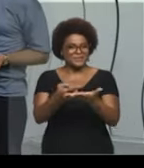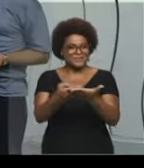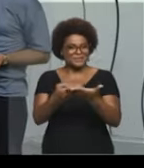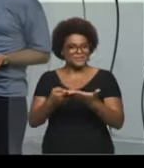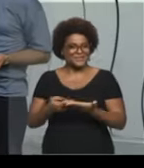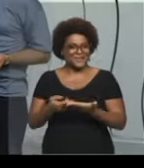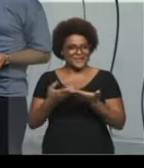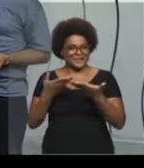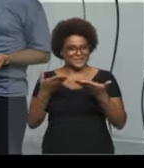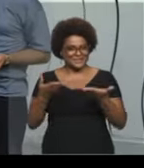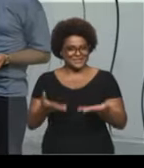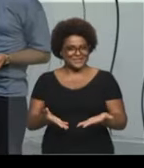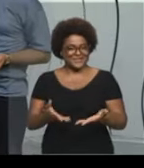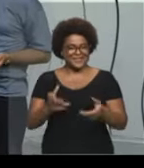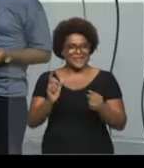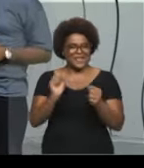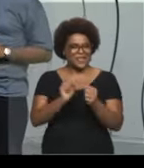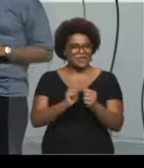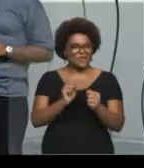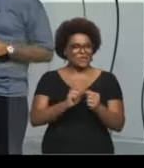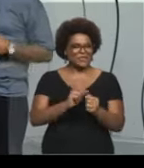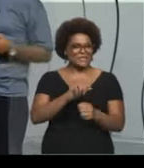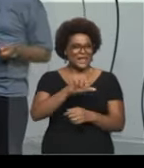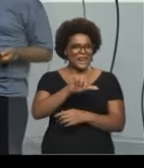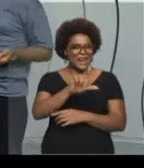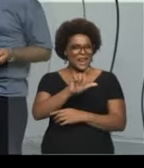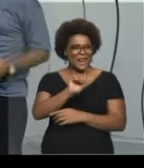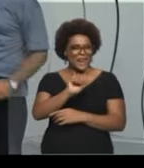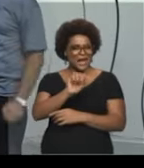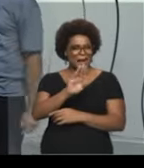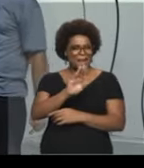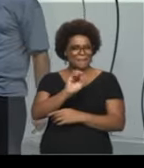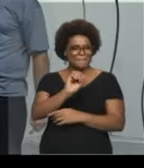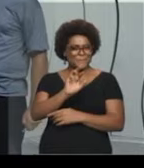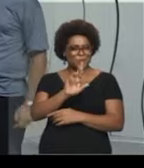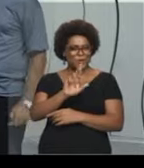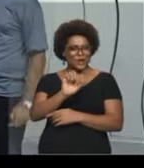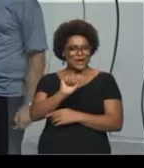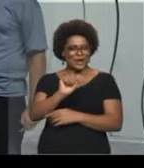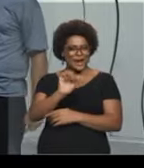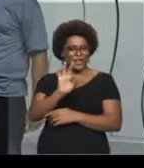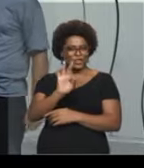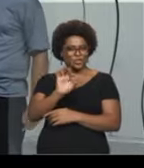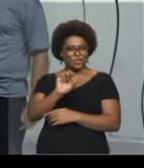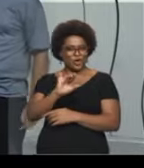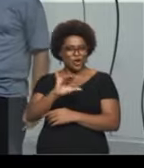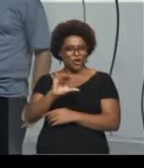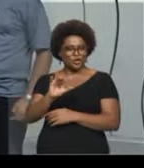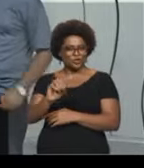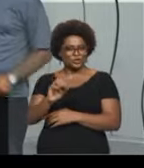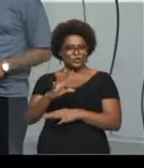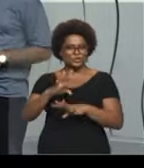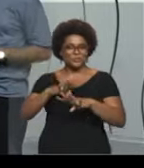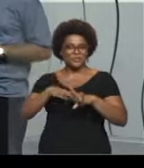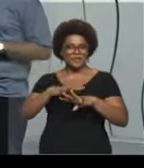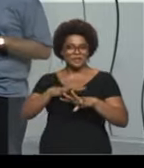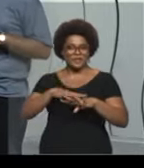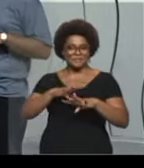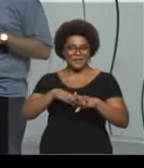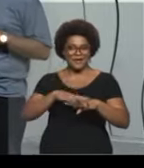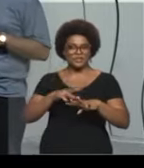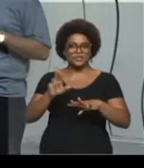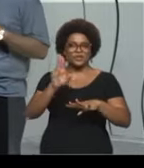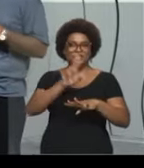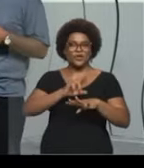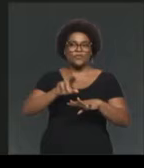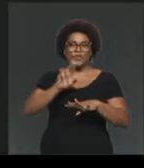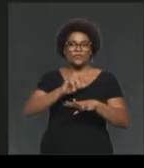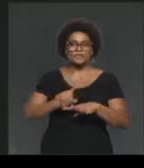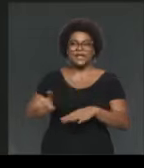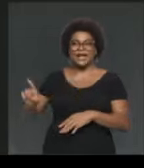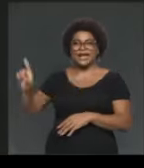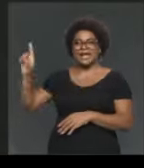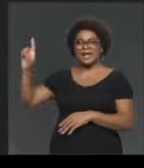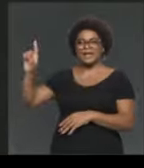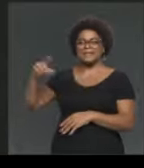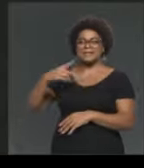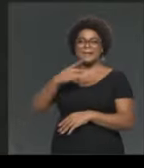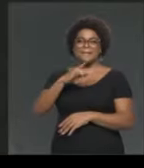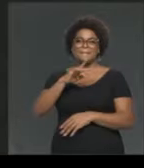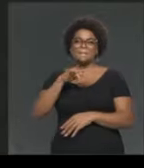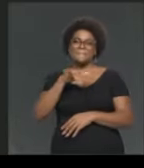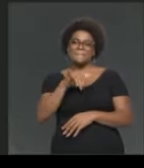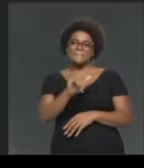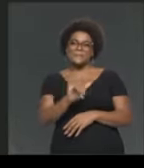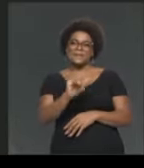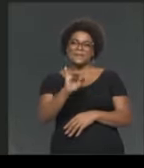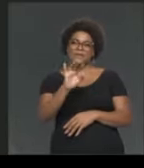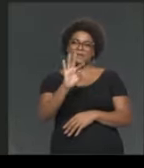no qual eu vou usar a linguagem de programação Python. Ou seja, eu vou usar, mostrar como que as máquinas,